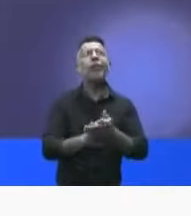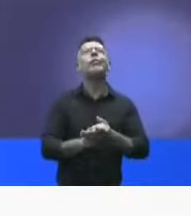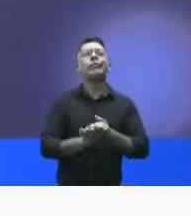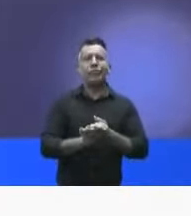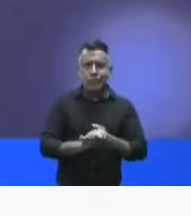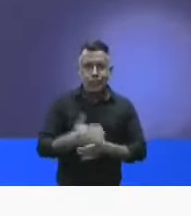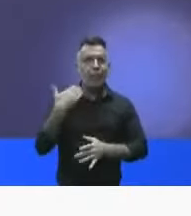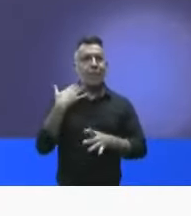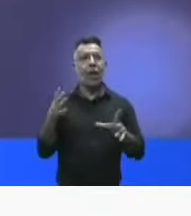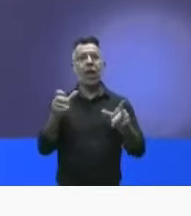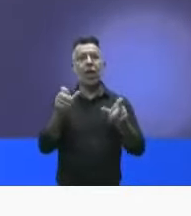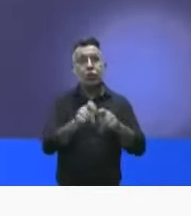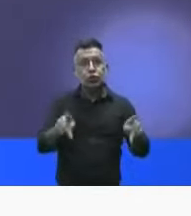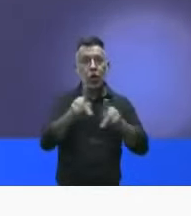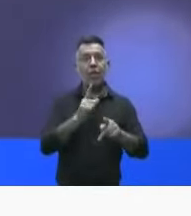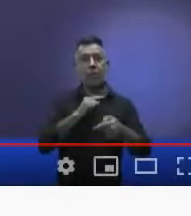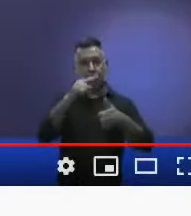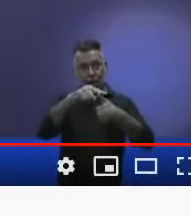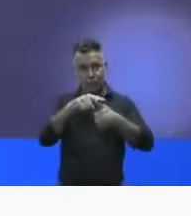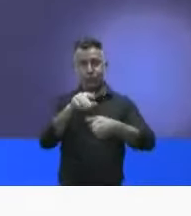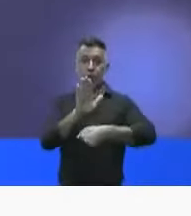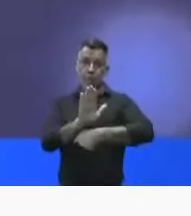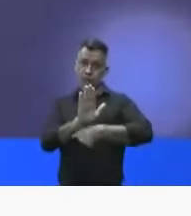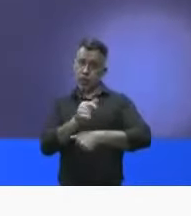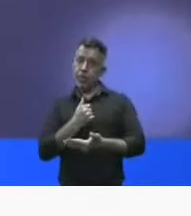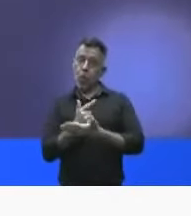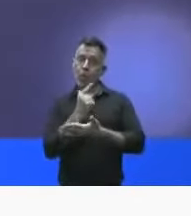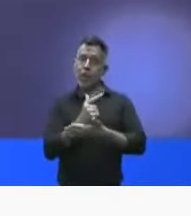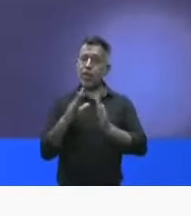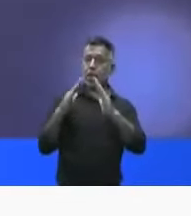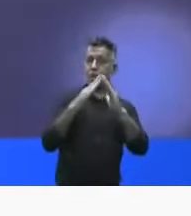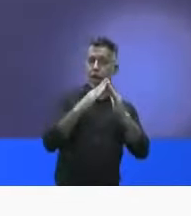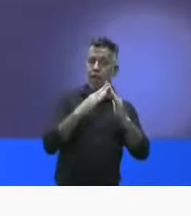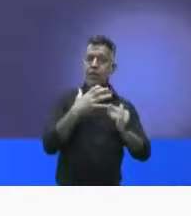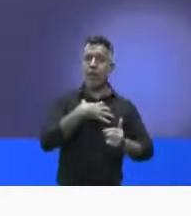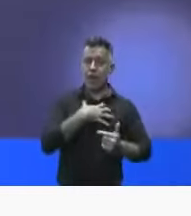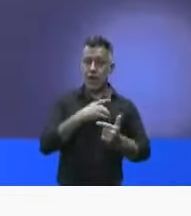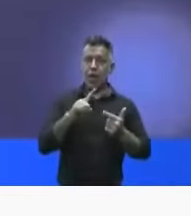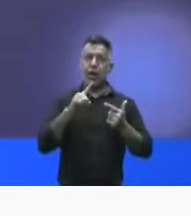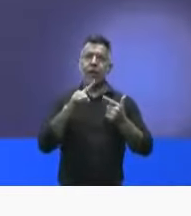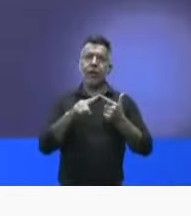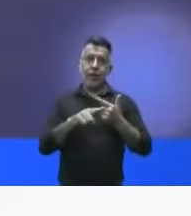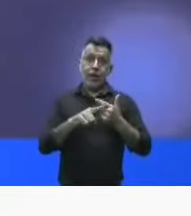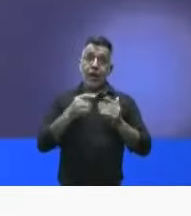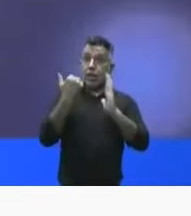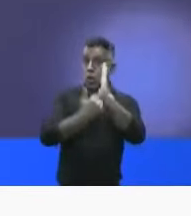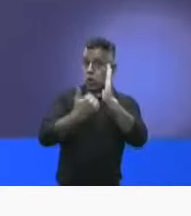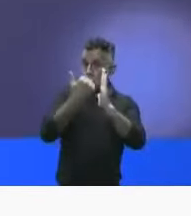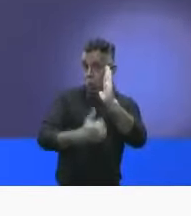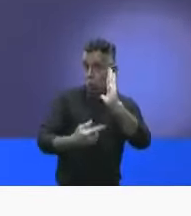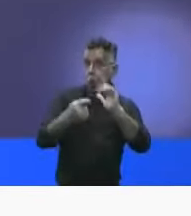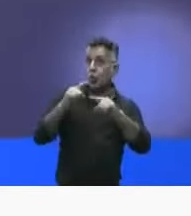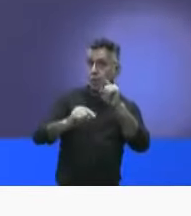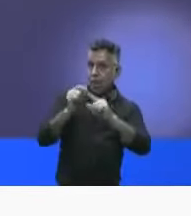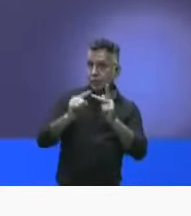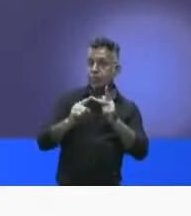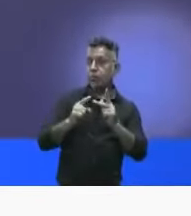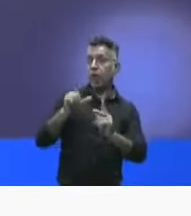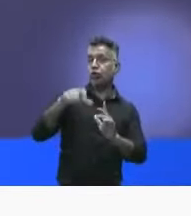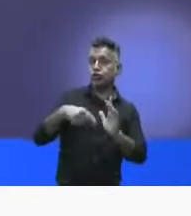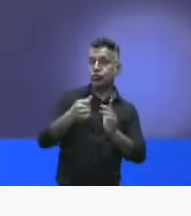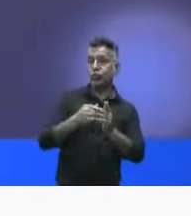Bank Shop, o cliente tem benefícios para comprar nas Casas Bahia. São descontos em produtos,